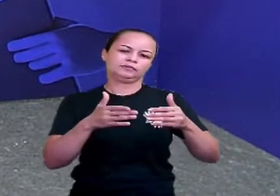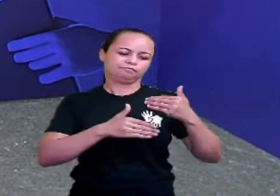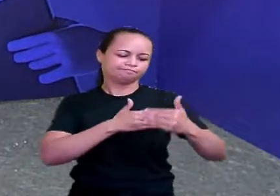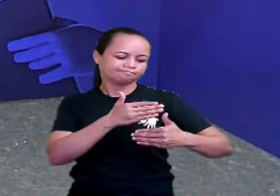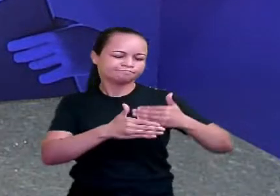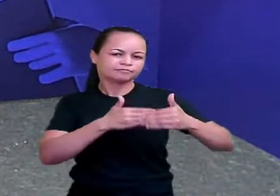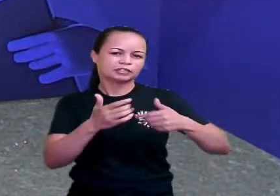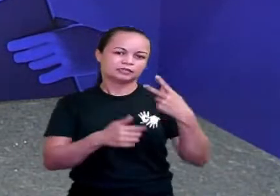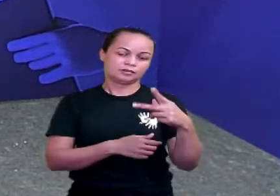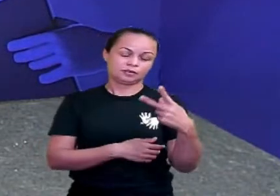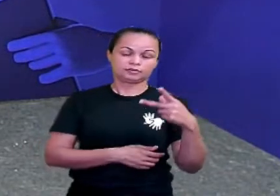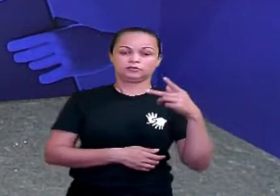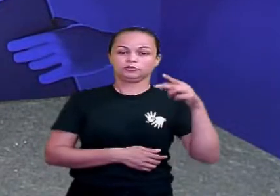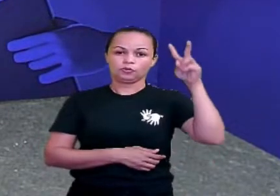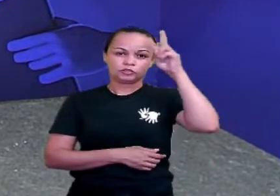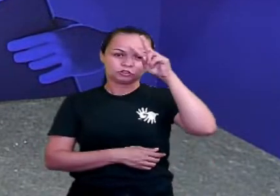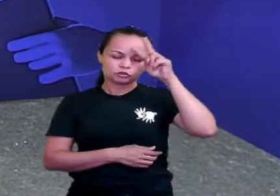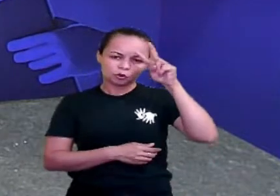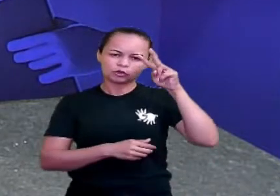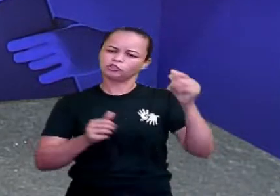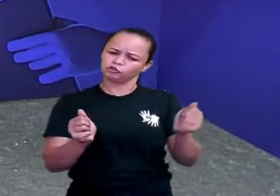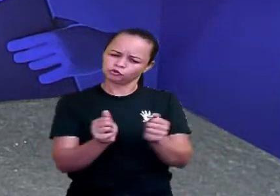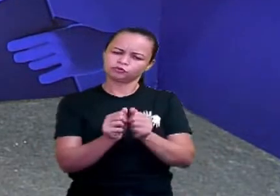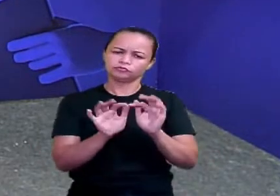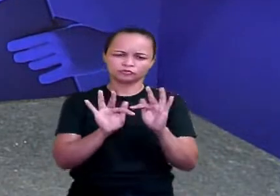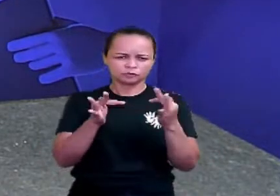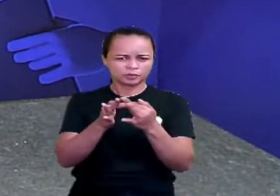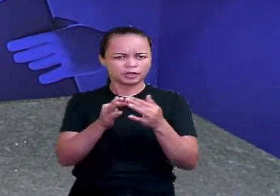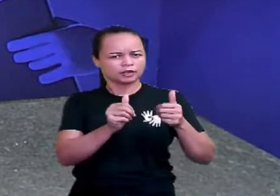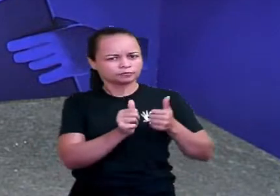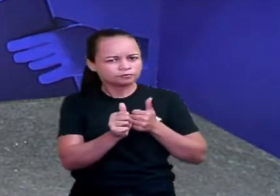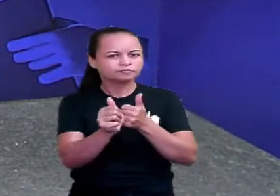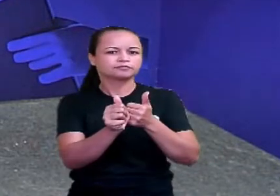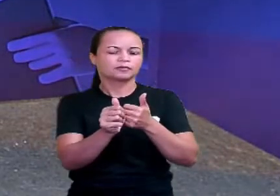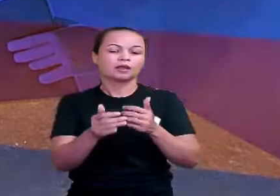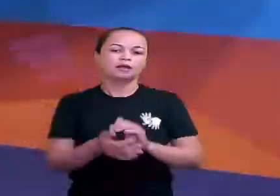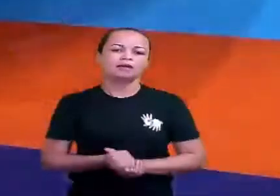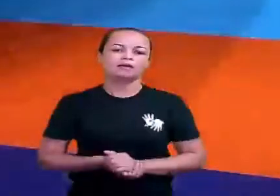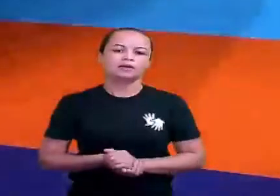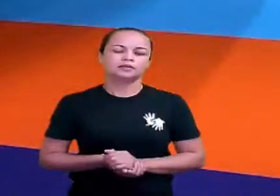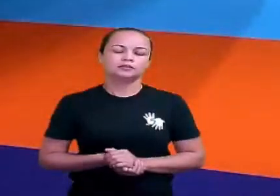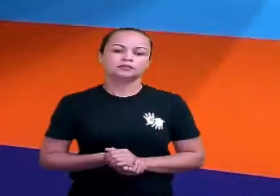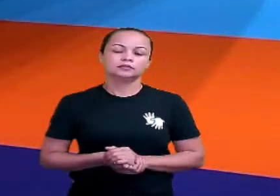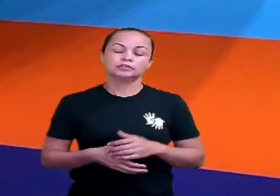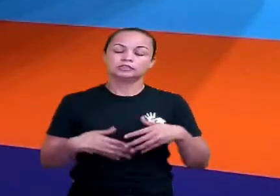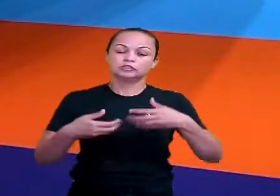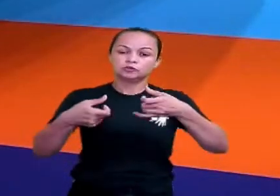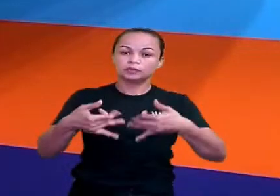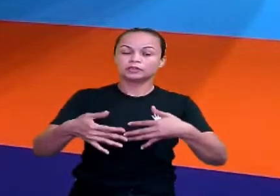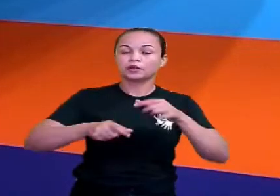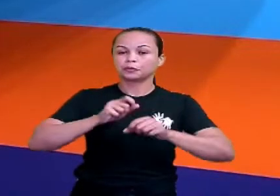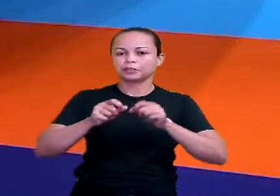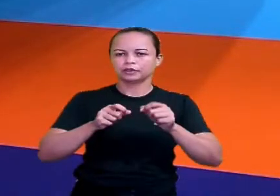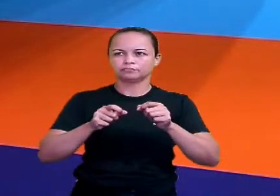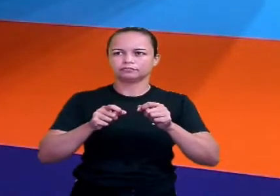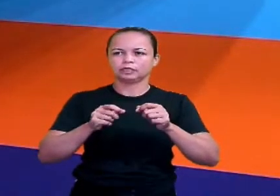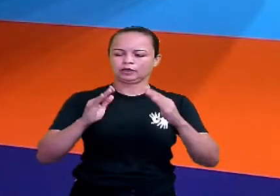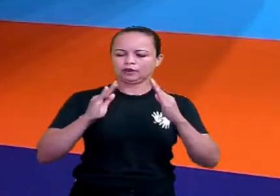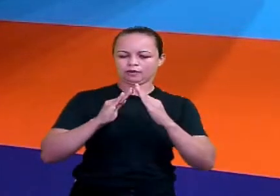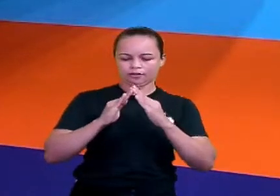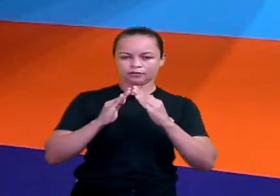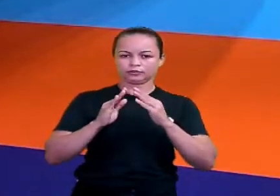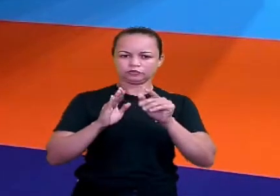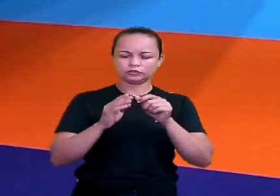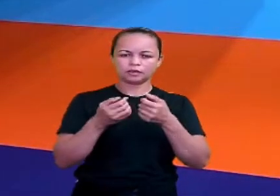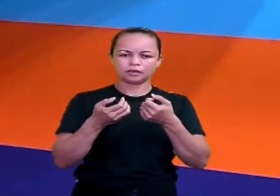da sua história e dos que os acompanham. Então, o que é que isso quer dizer? Quer dizer que, quando você sai de casa, você tem um